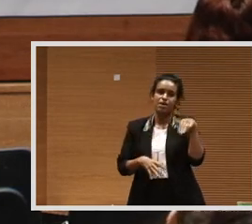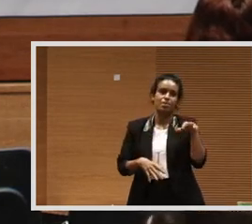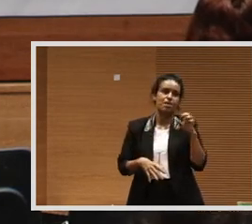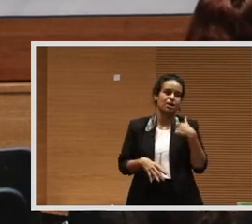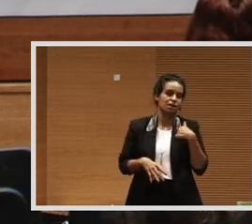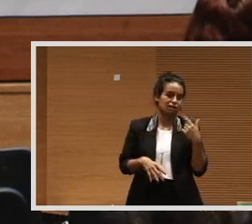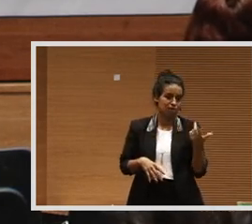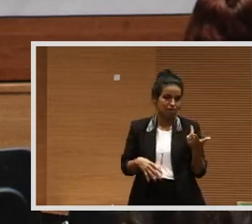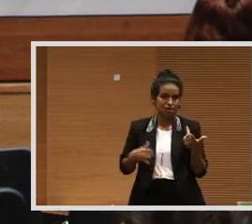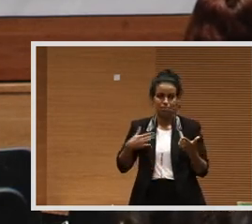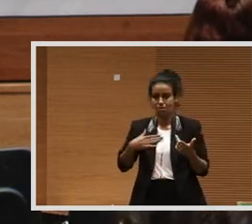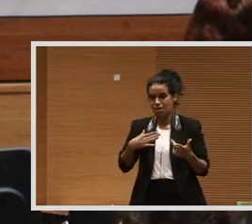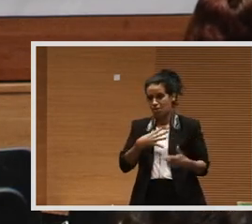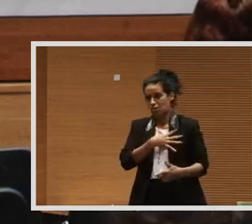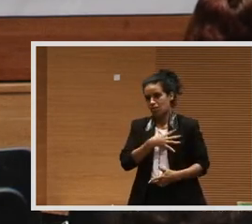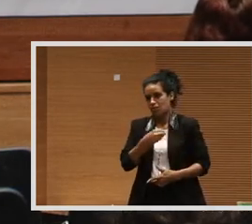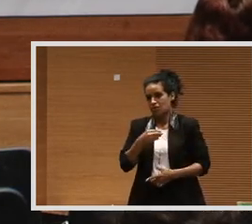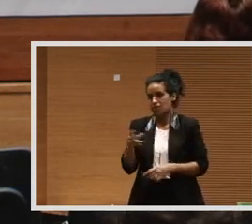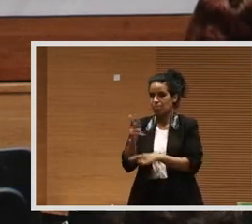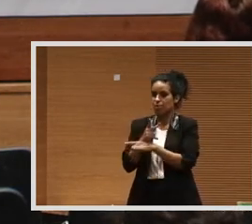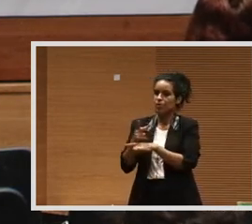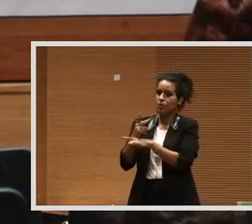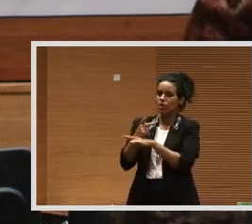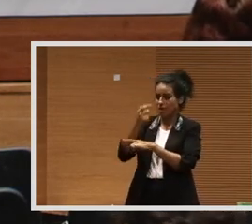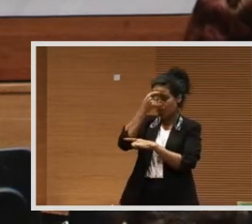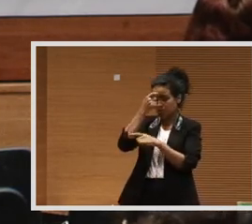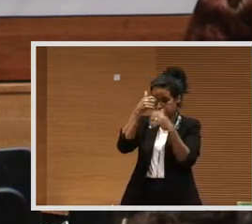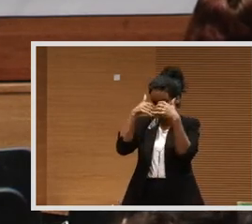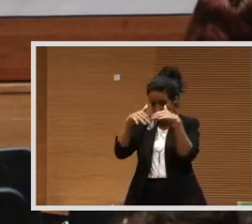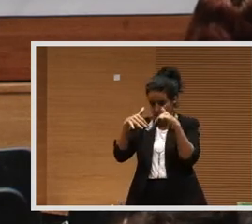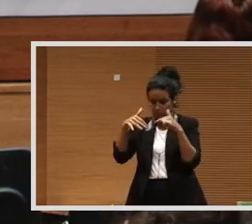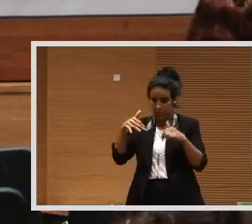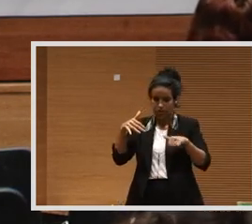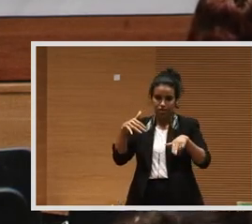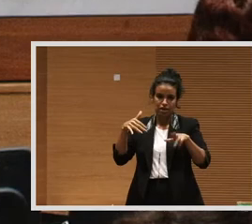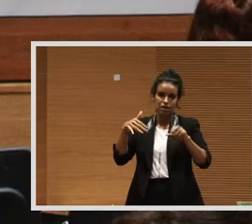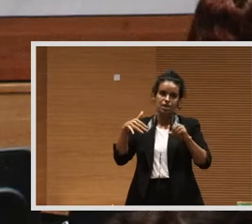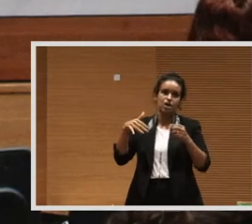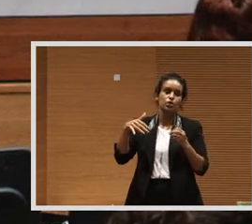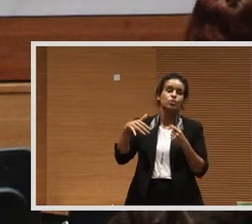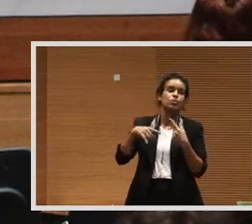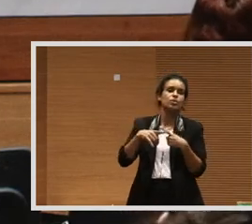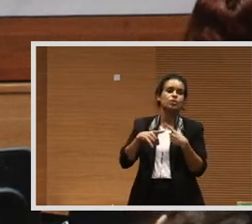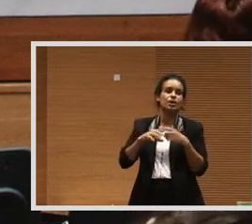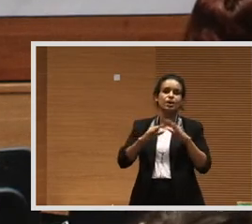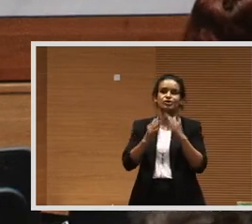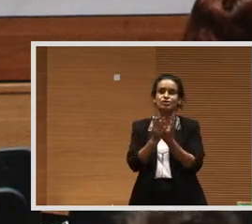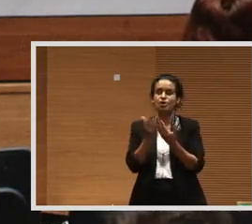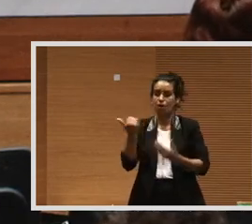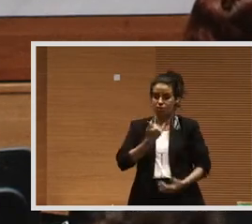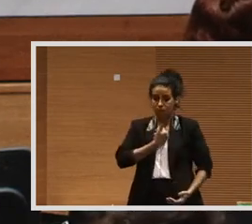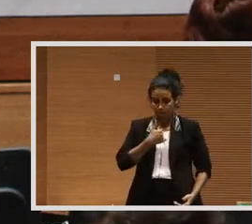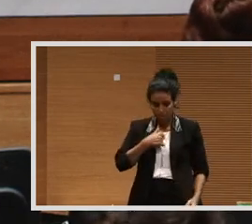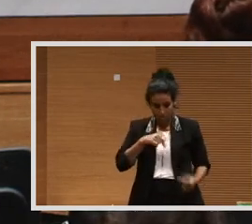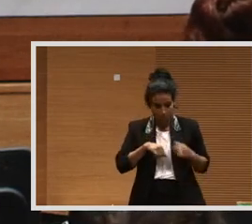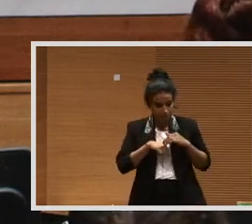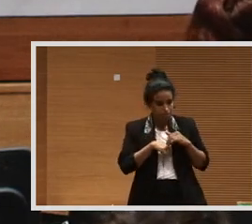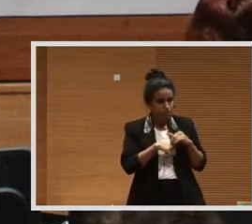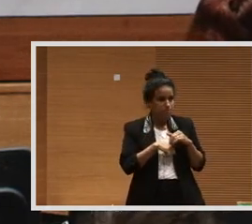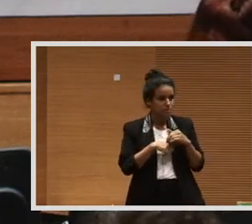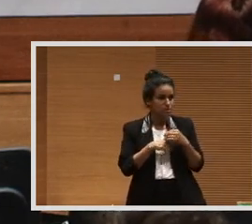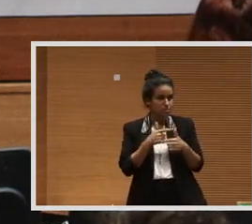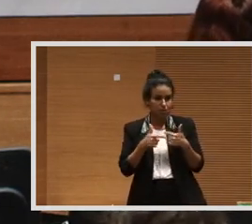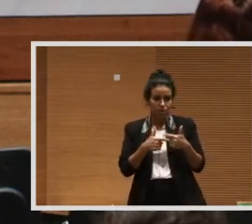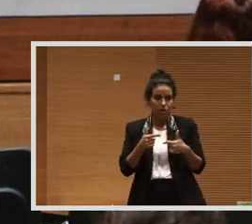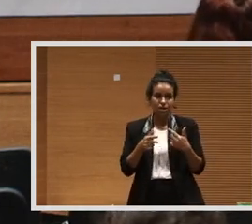mãe, meu filho, eu tive que procurar neurologista duas vezes com meu filho, porque a escola falou que eu tinha que procurar, porque ele estava parecendo que